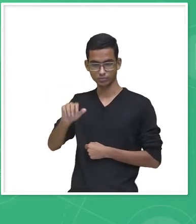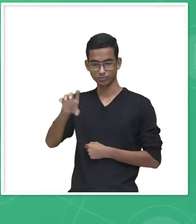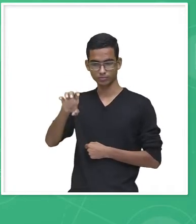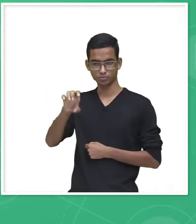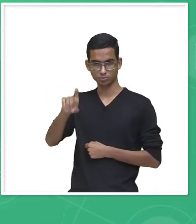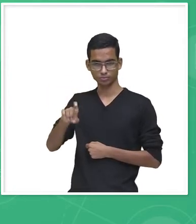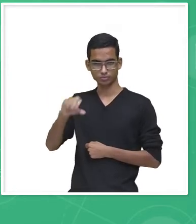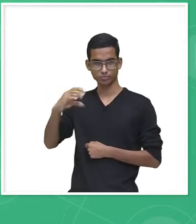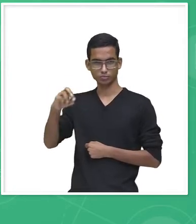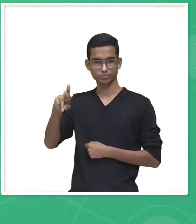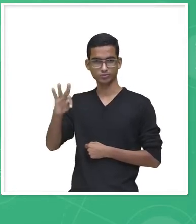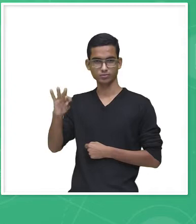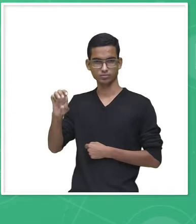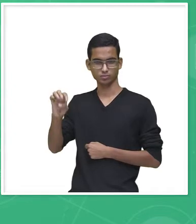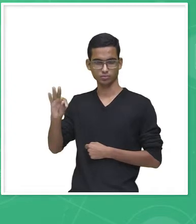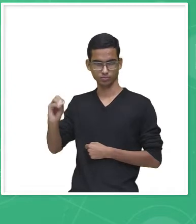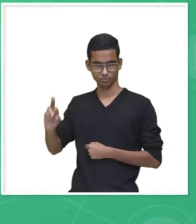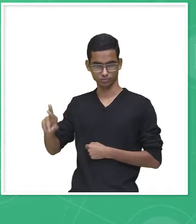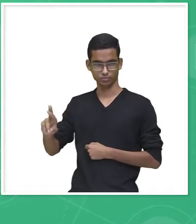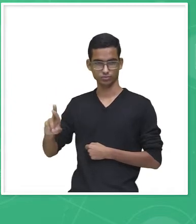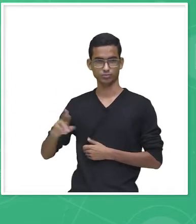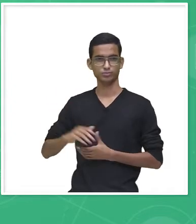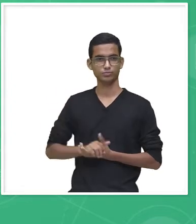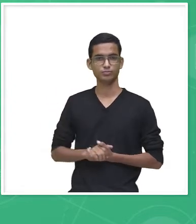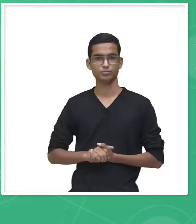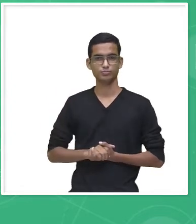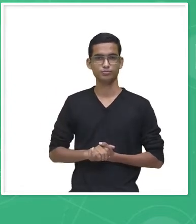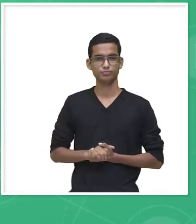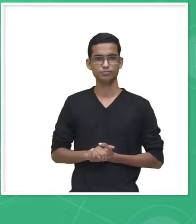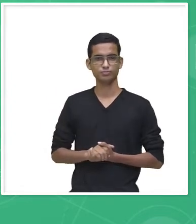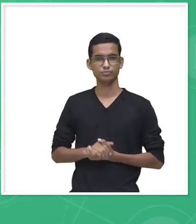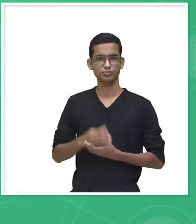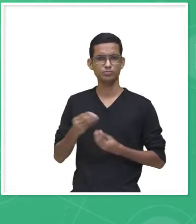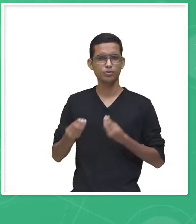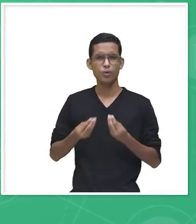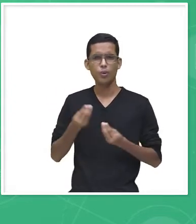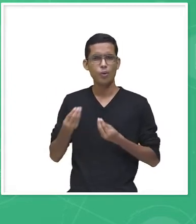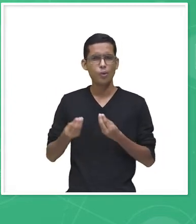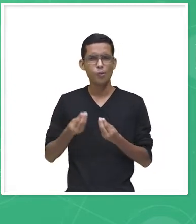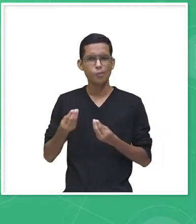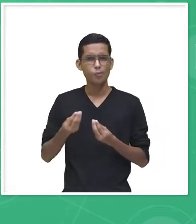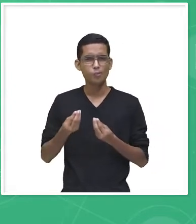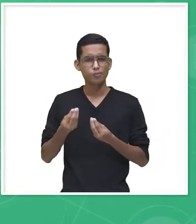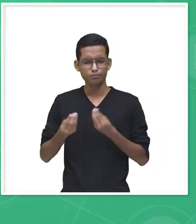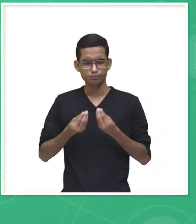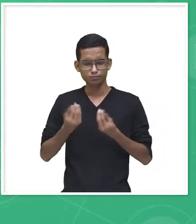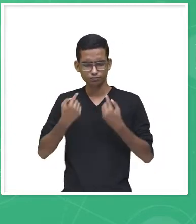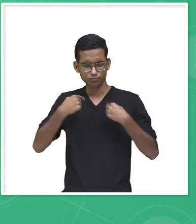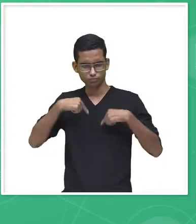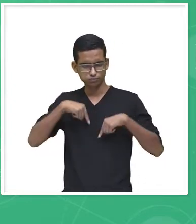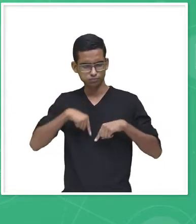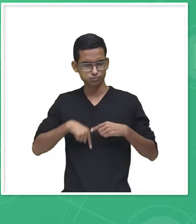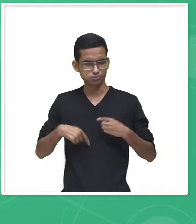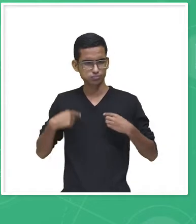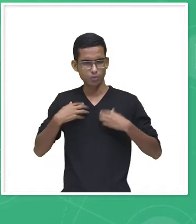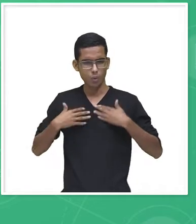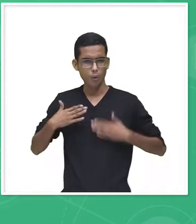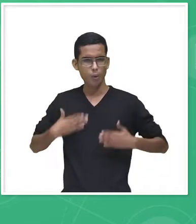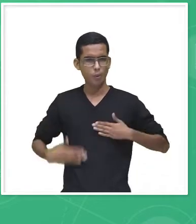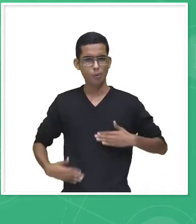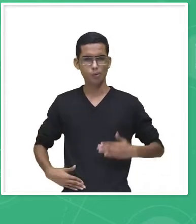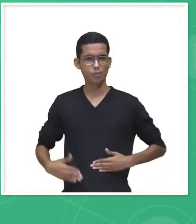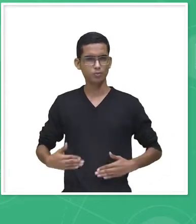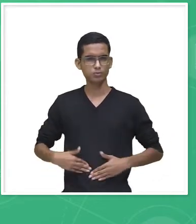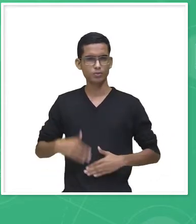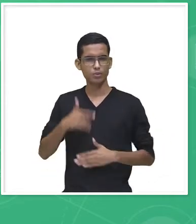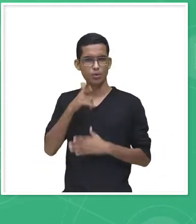esse sistema certo ou sistema excretor ele funciona aí do nosso corpo para escrever tar substâncias que o nosso